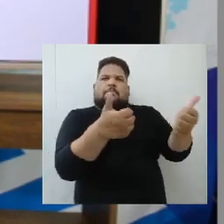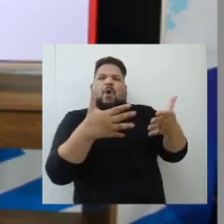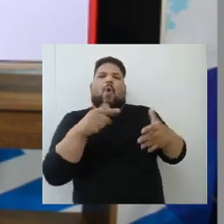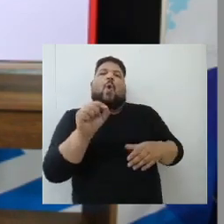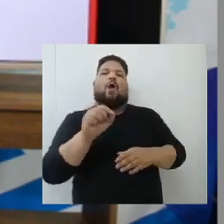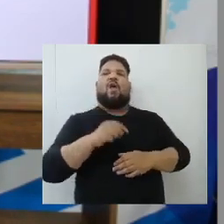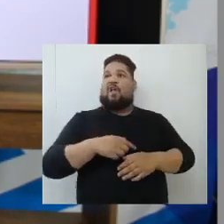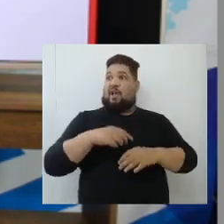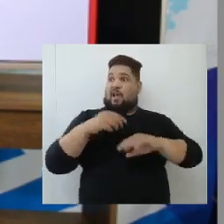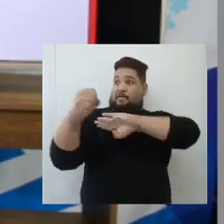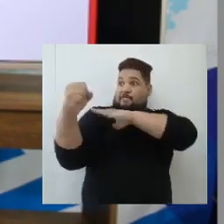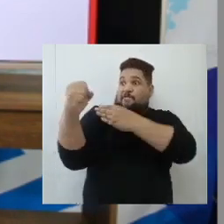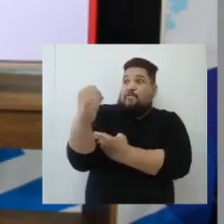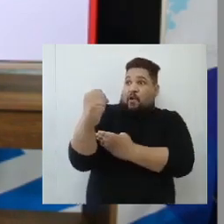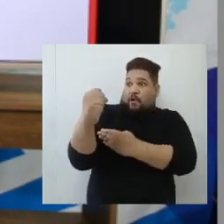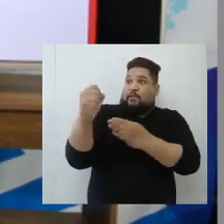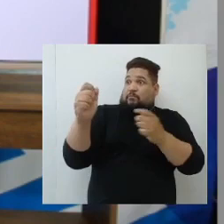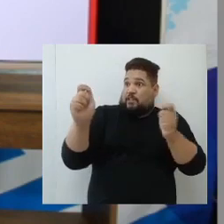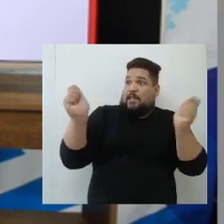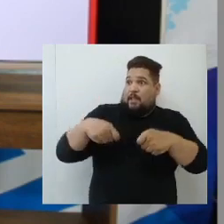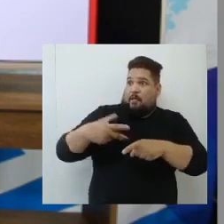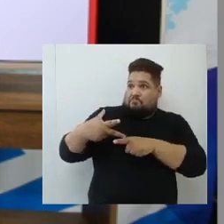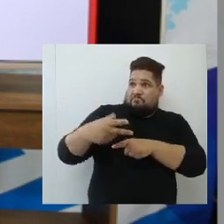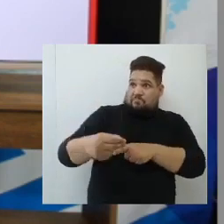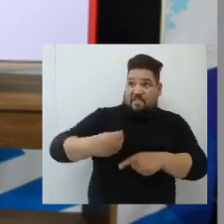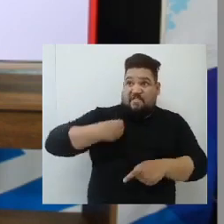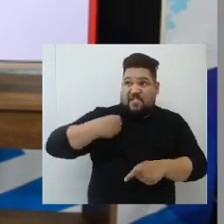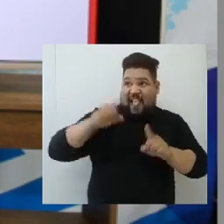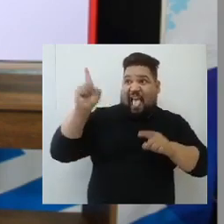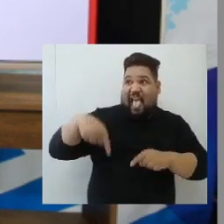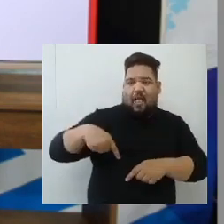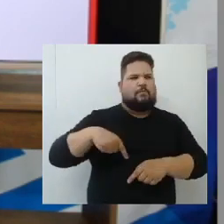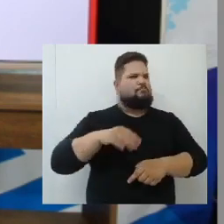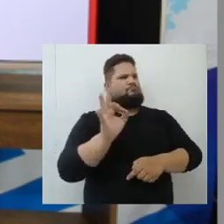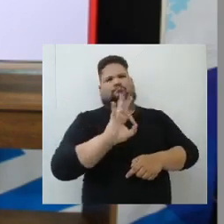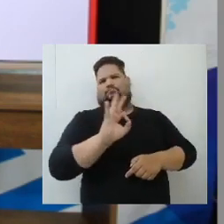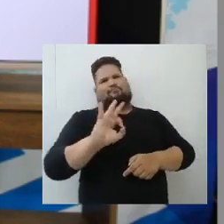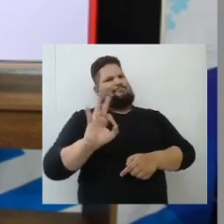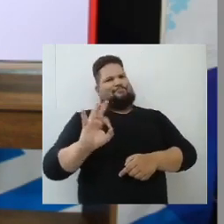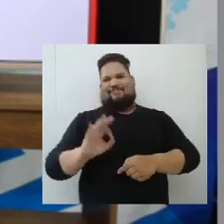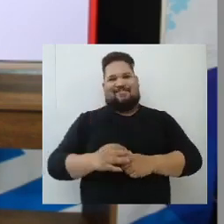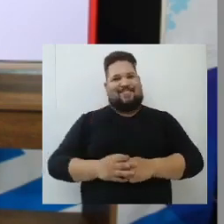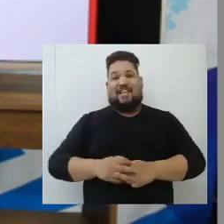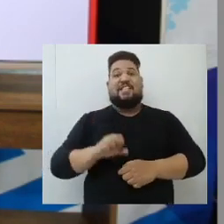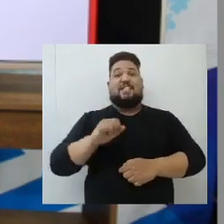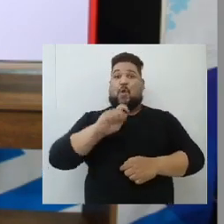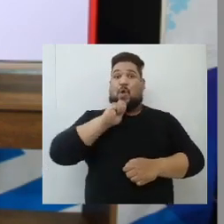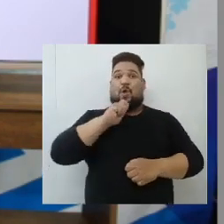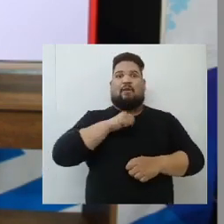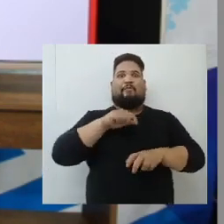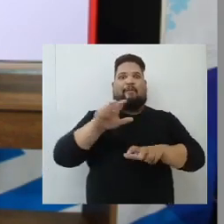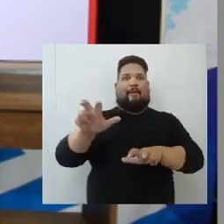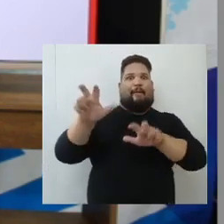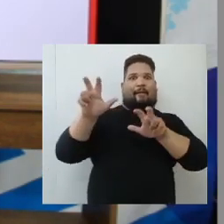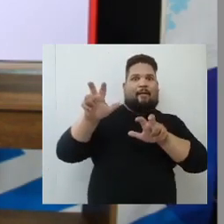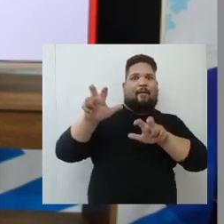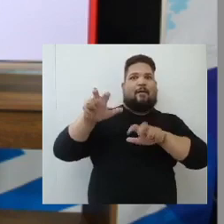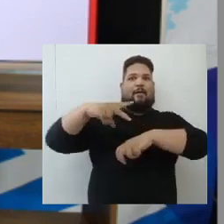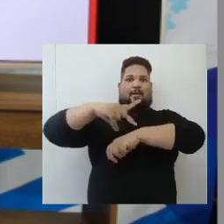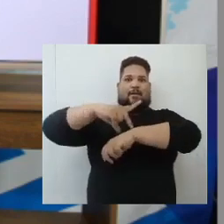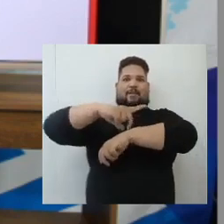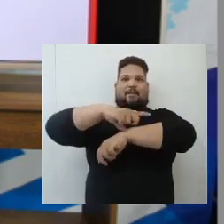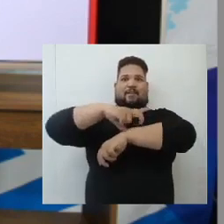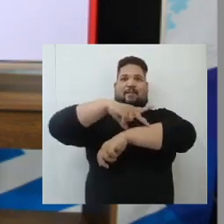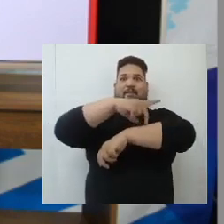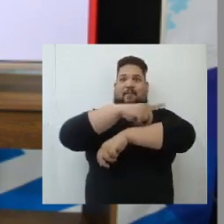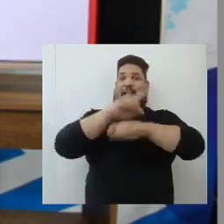o mais forte sobrevive. Não. Se fossem assim, os dinossauros estariam aqui até hoje. Tá